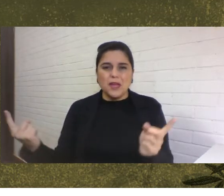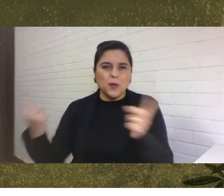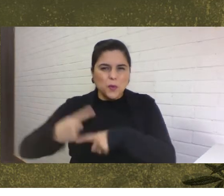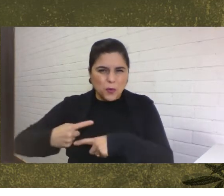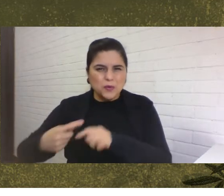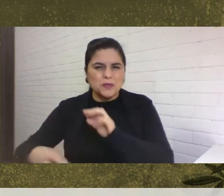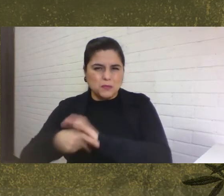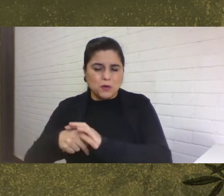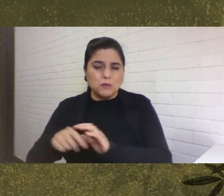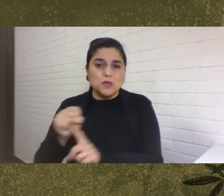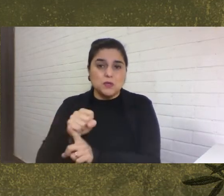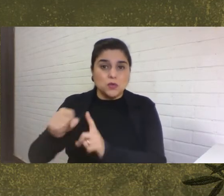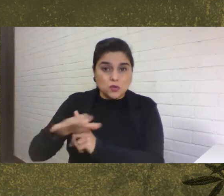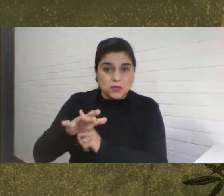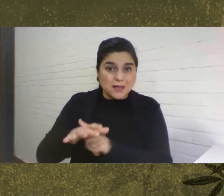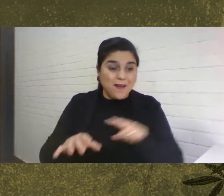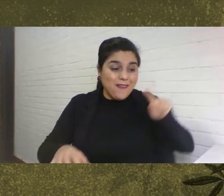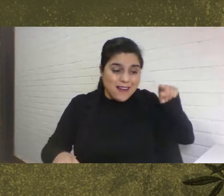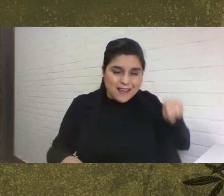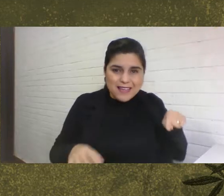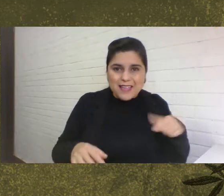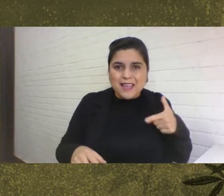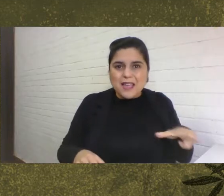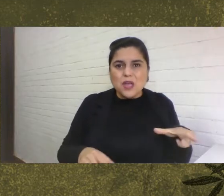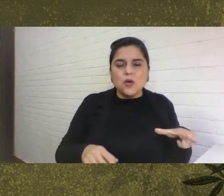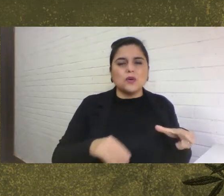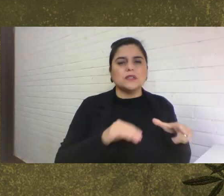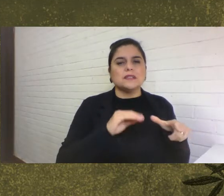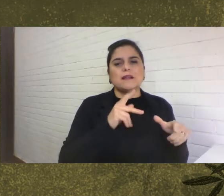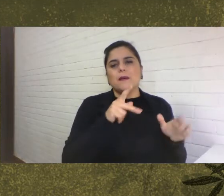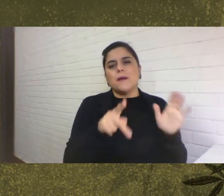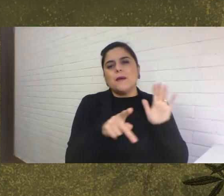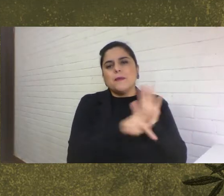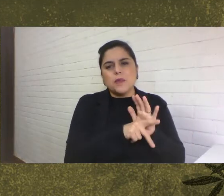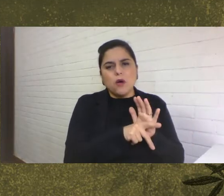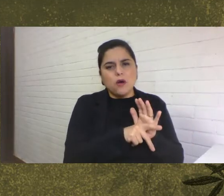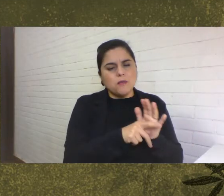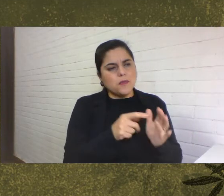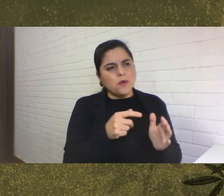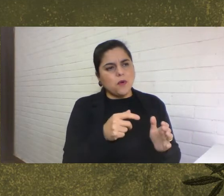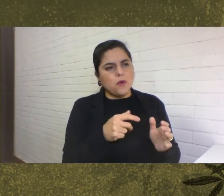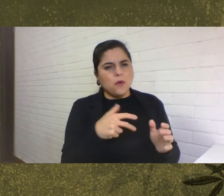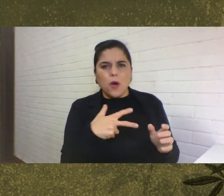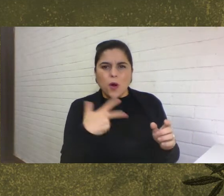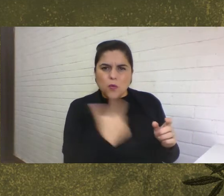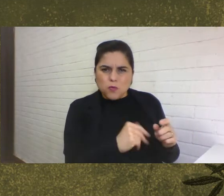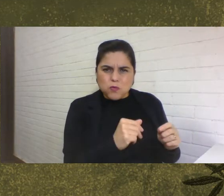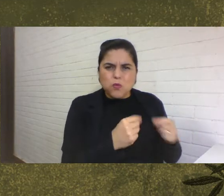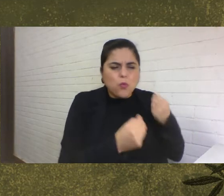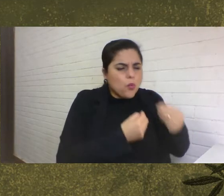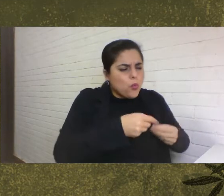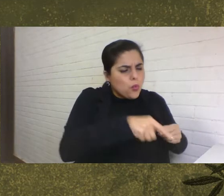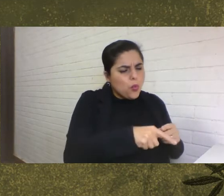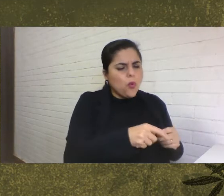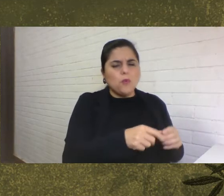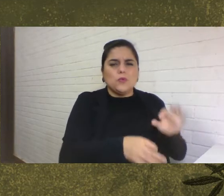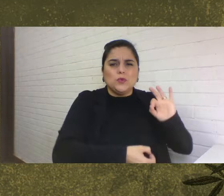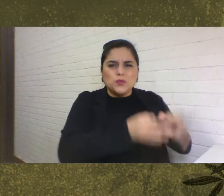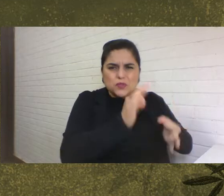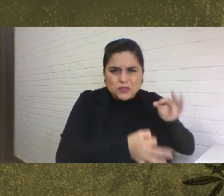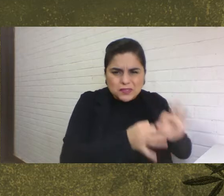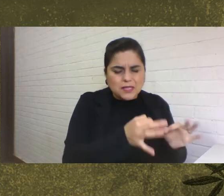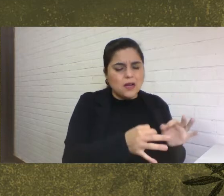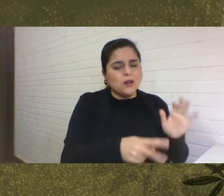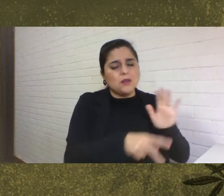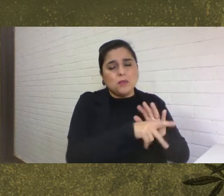e a punição que ocorre na decorrência de uma sentença judicial e que pode